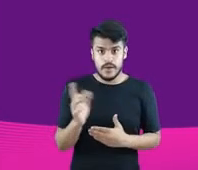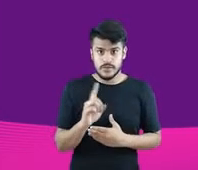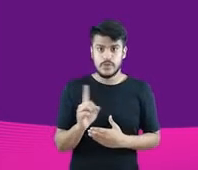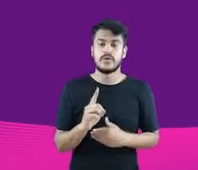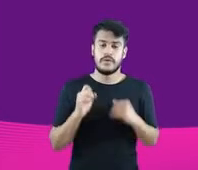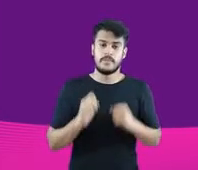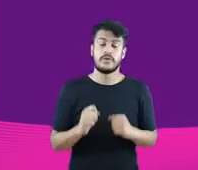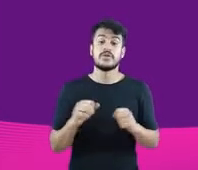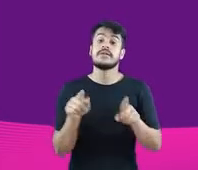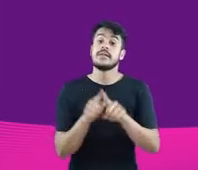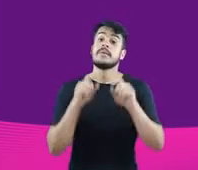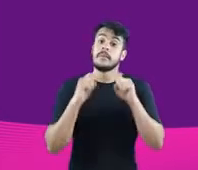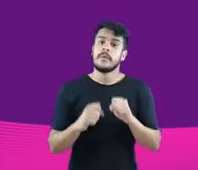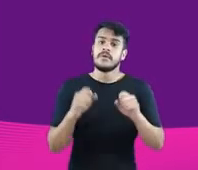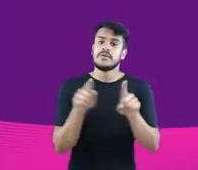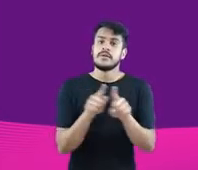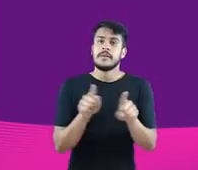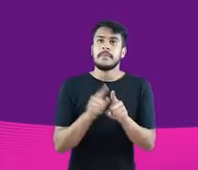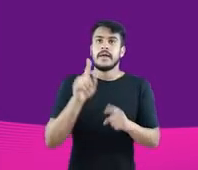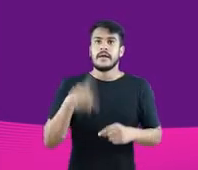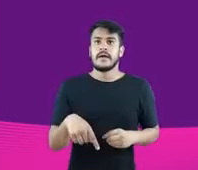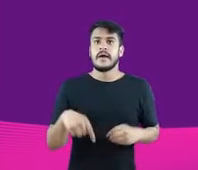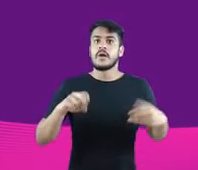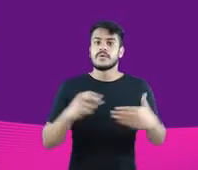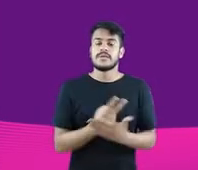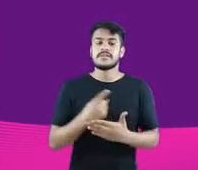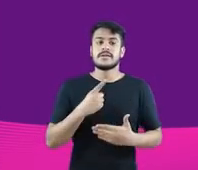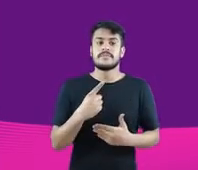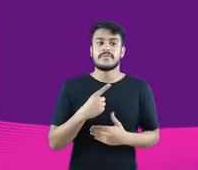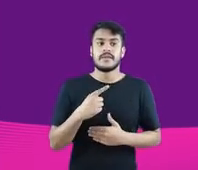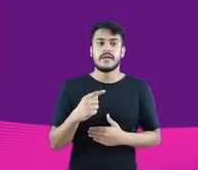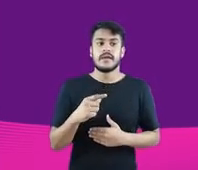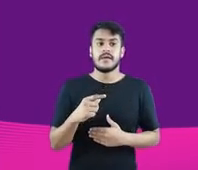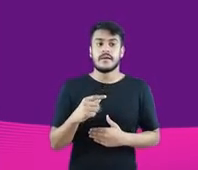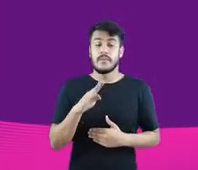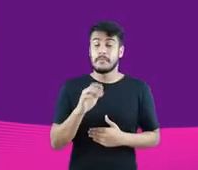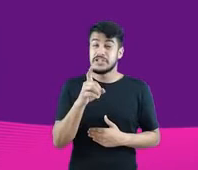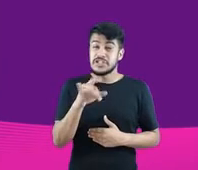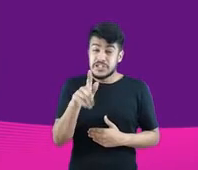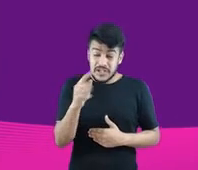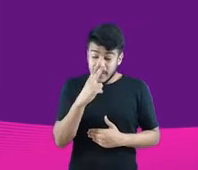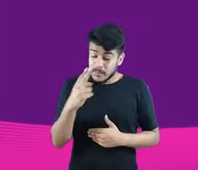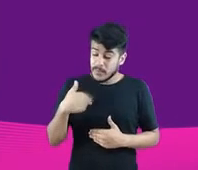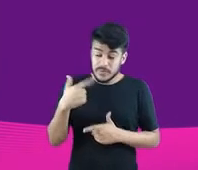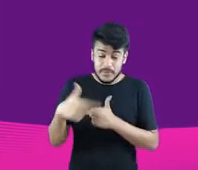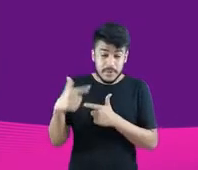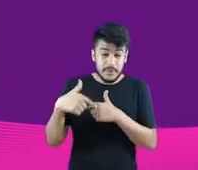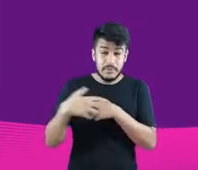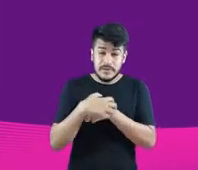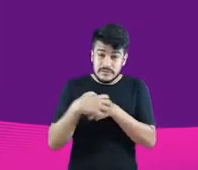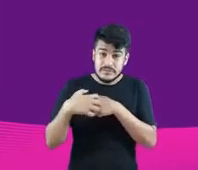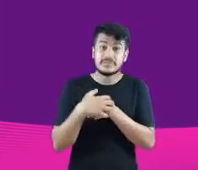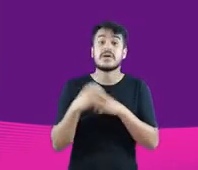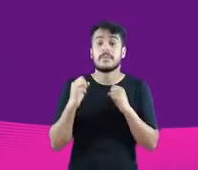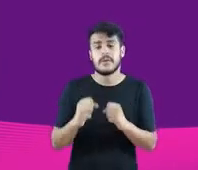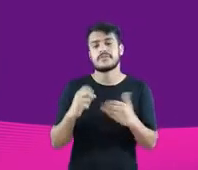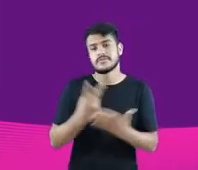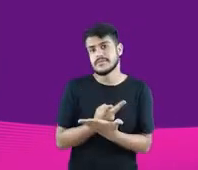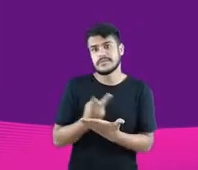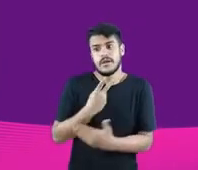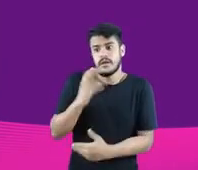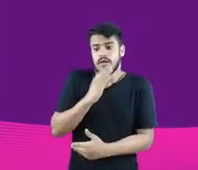ser também ocasionado por uma bexiga e uma uretra irritada, causando, então, uma urgência urinária, e aí a